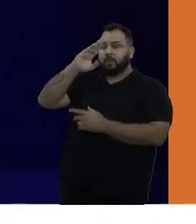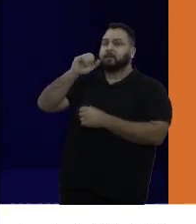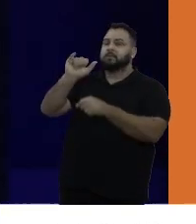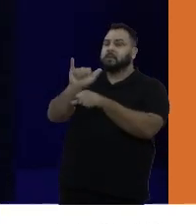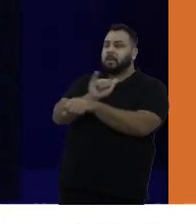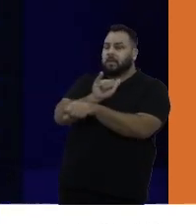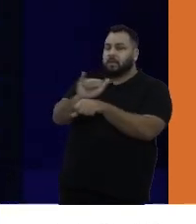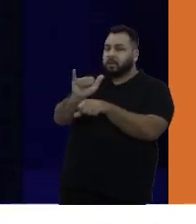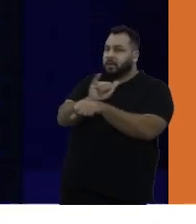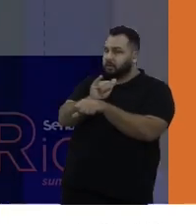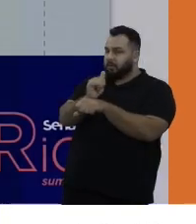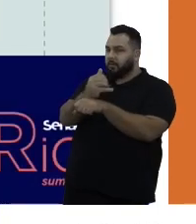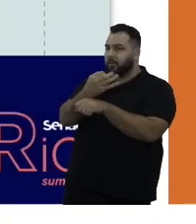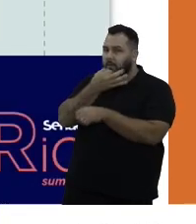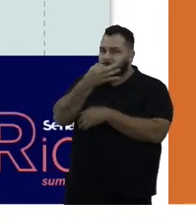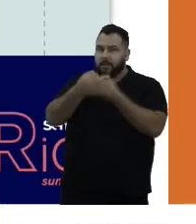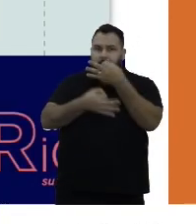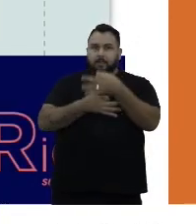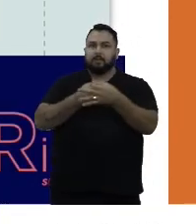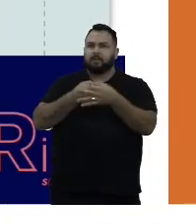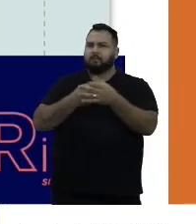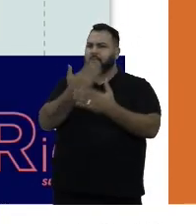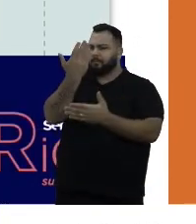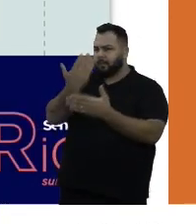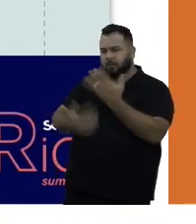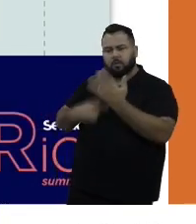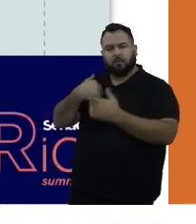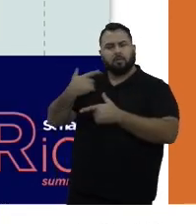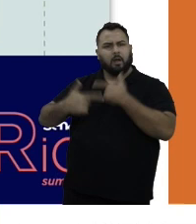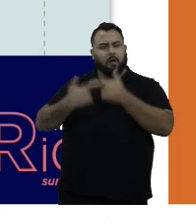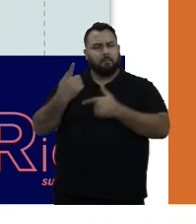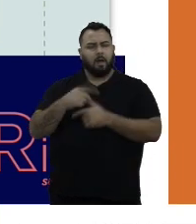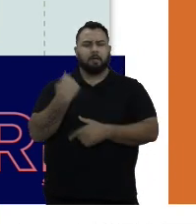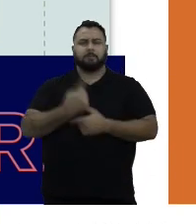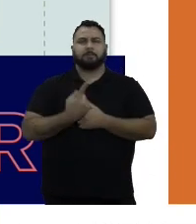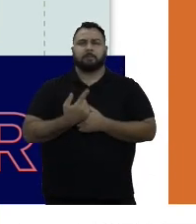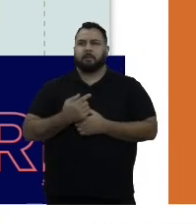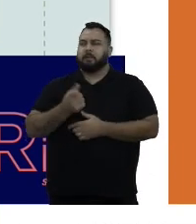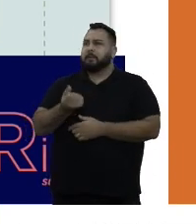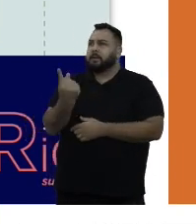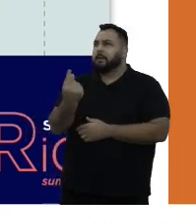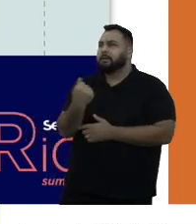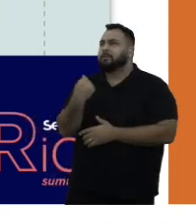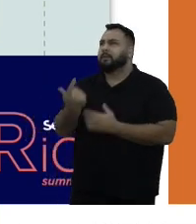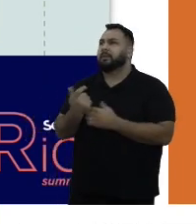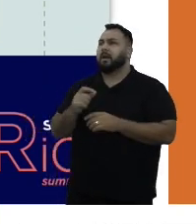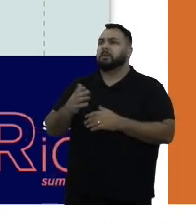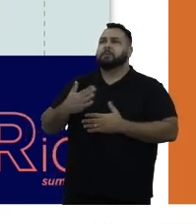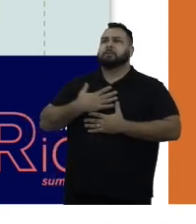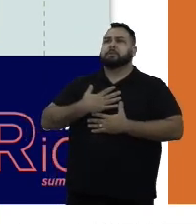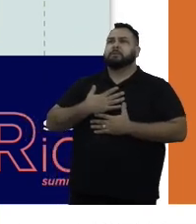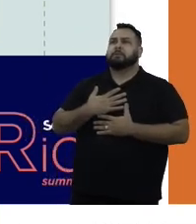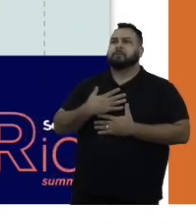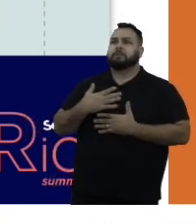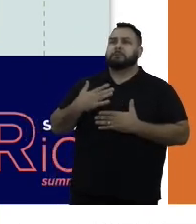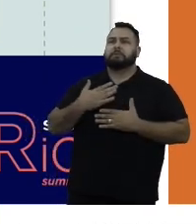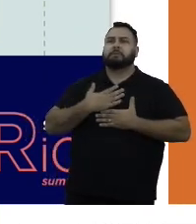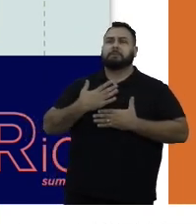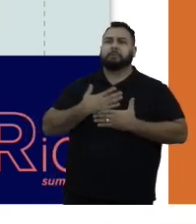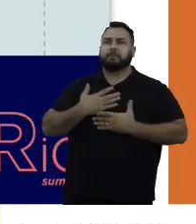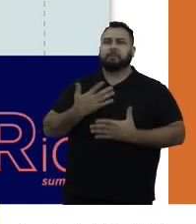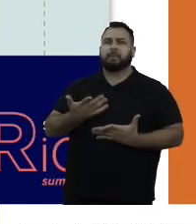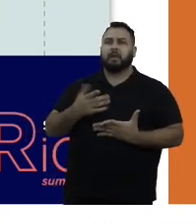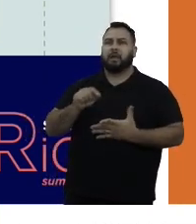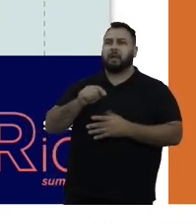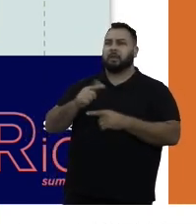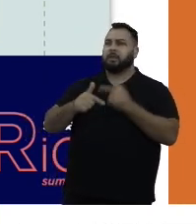ferramentas que a gente comenta. Será que a gente vai perder nossos empregos? Será que a gente vai ficar desempregado? Será que não vai dar? Vai ser tudo feito